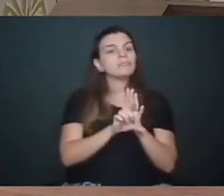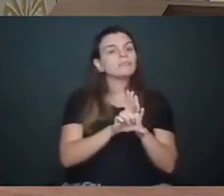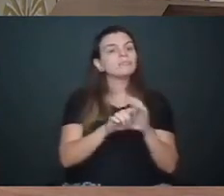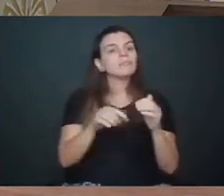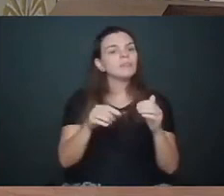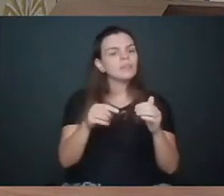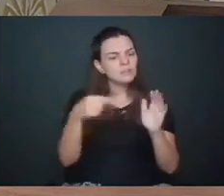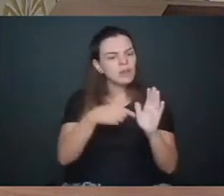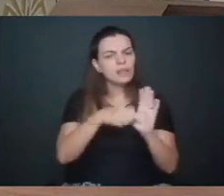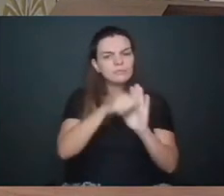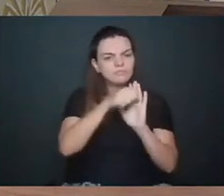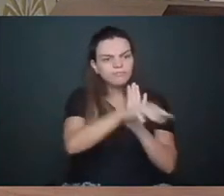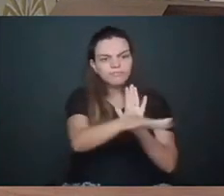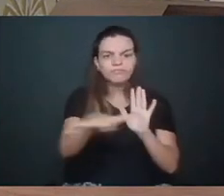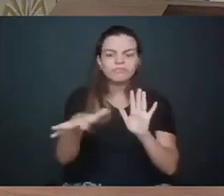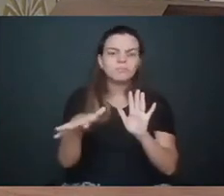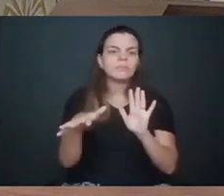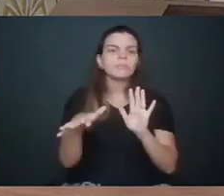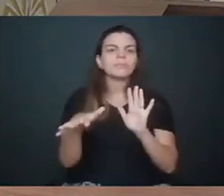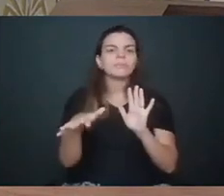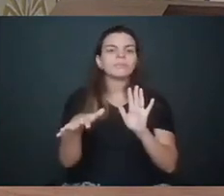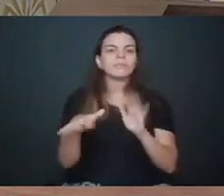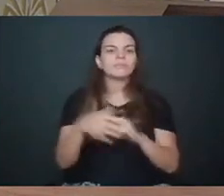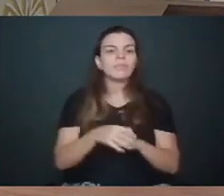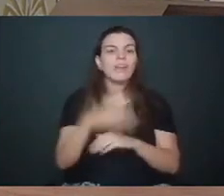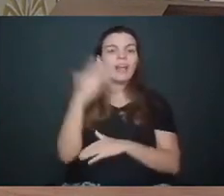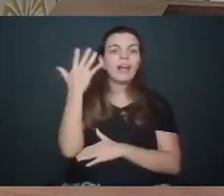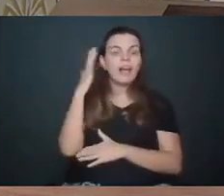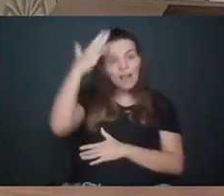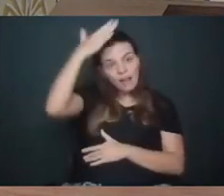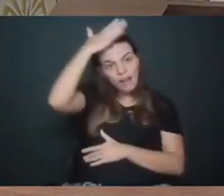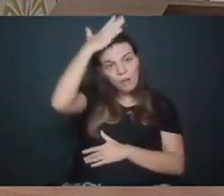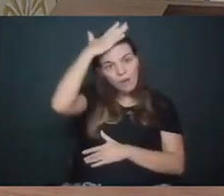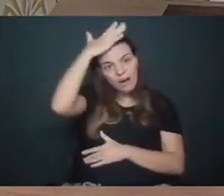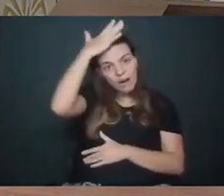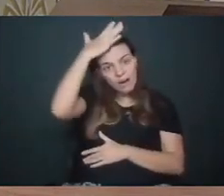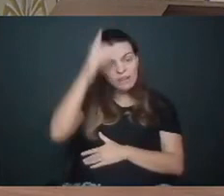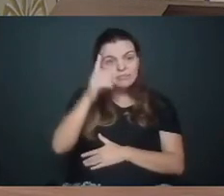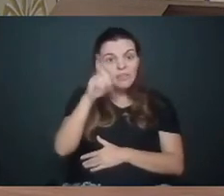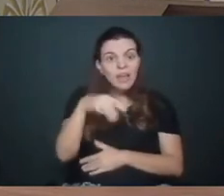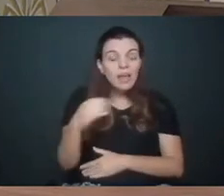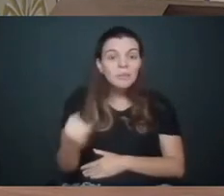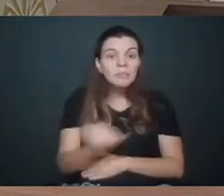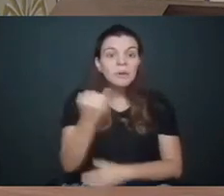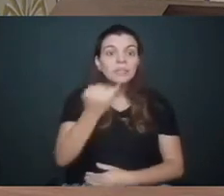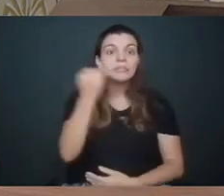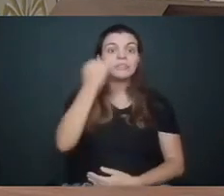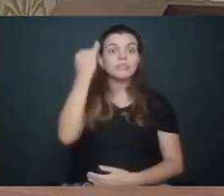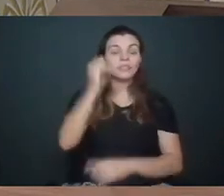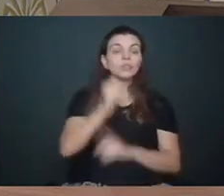todos saibam que a araucária é uma árvore bendita naquele sentido, é social, ambiental e